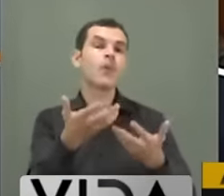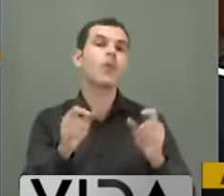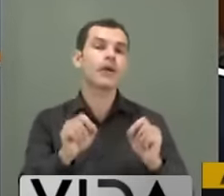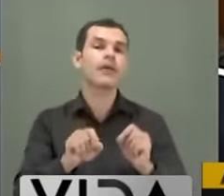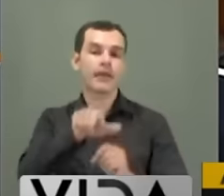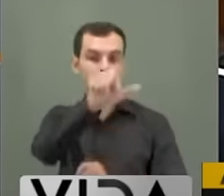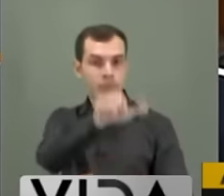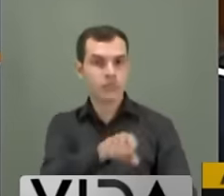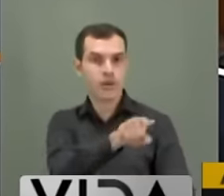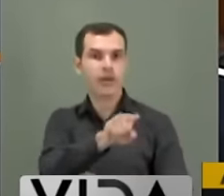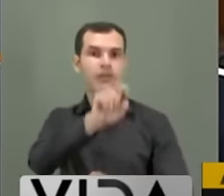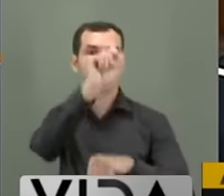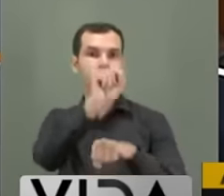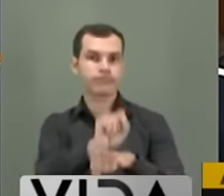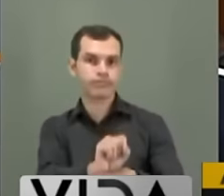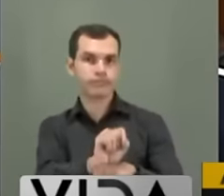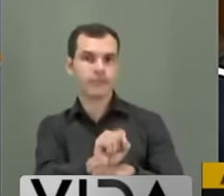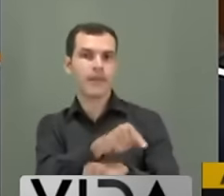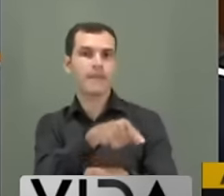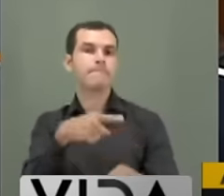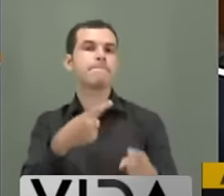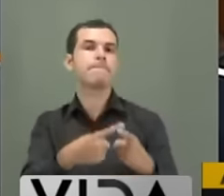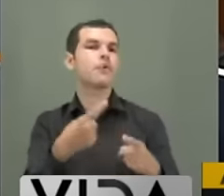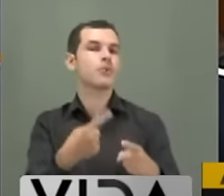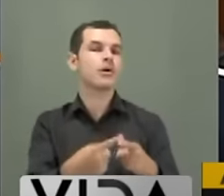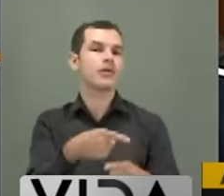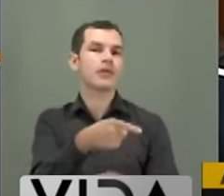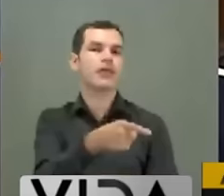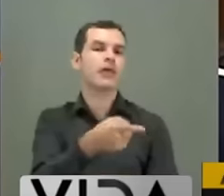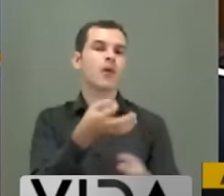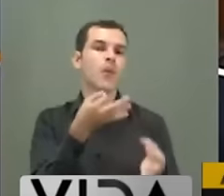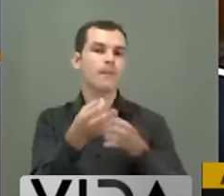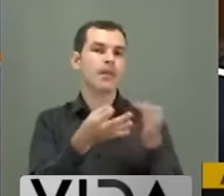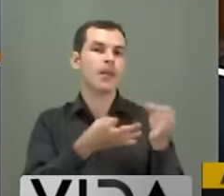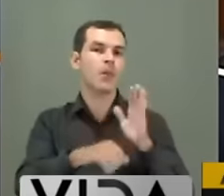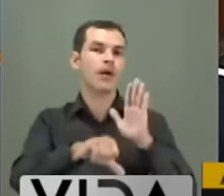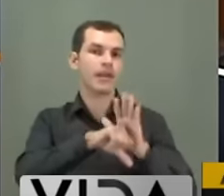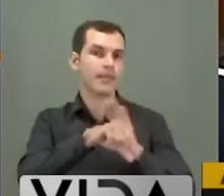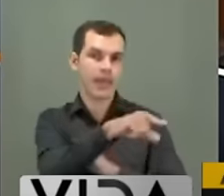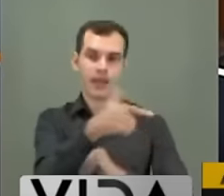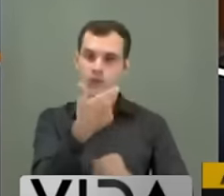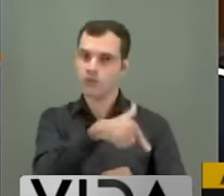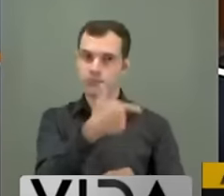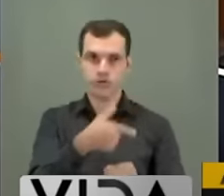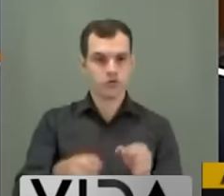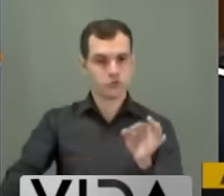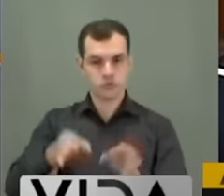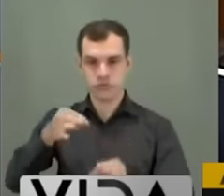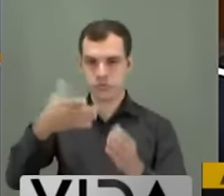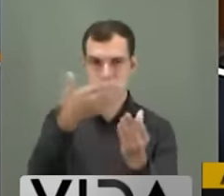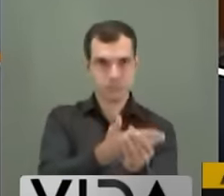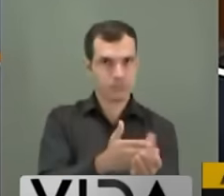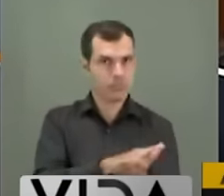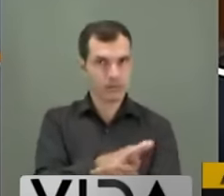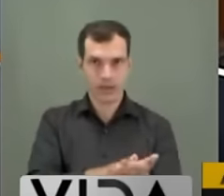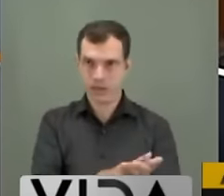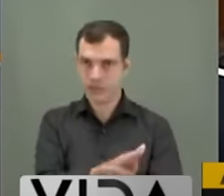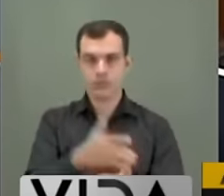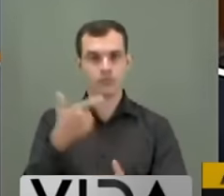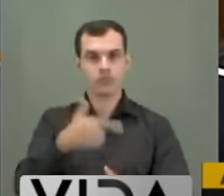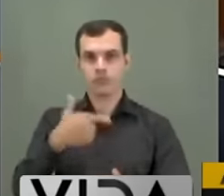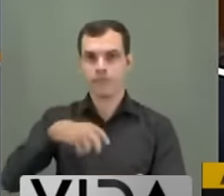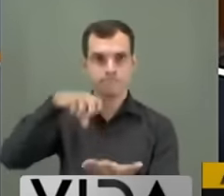por um crime de opinião. Ele não responde a um inquérito, ele não responde a uma ação